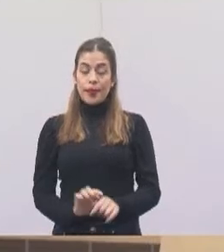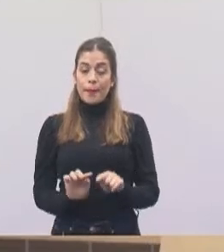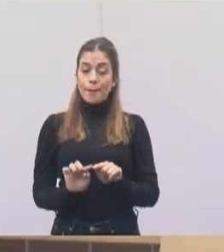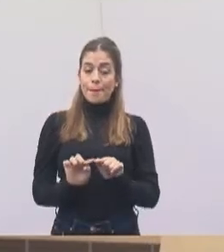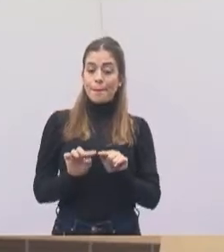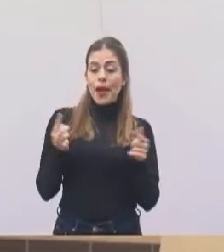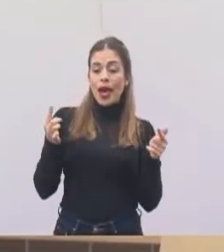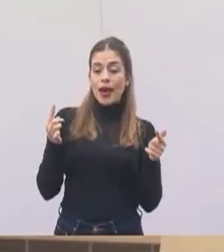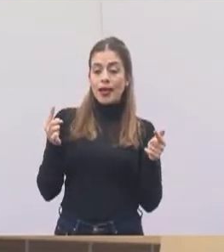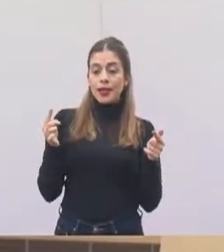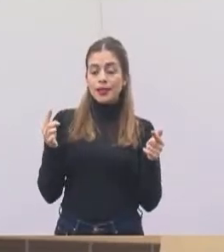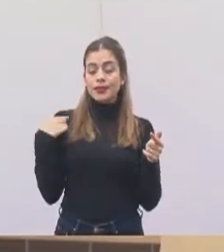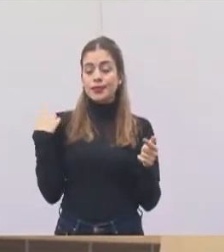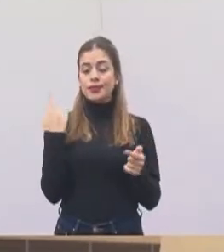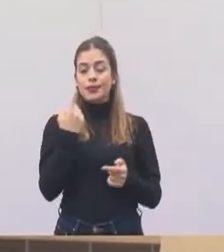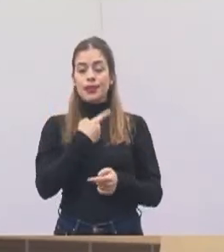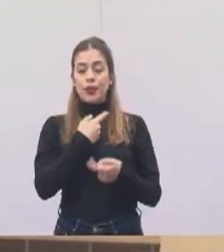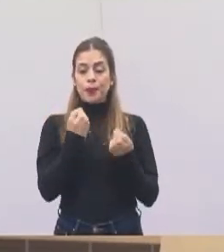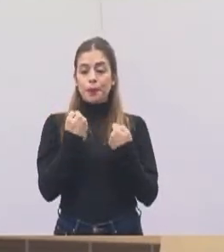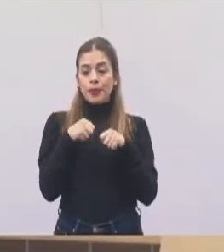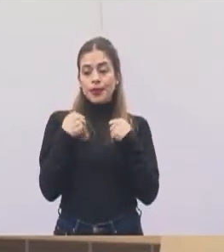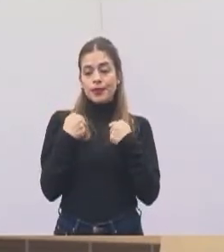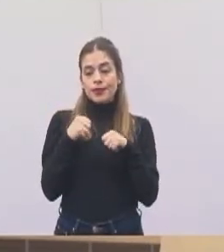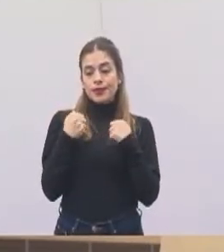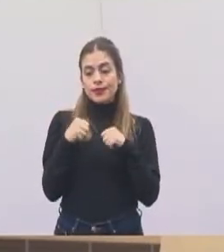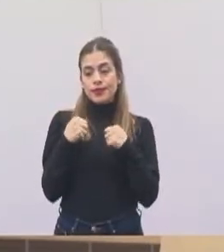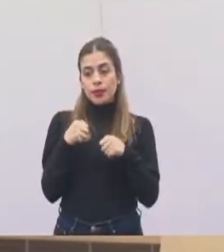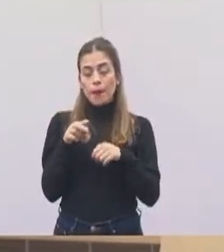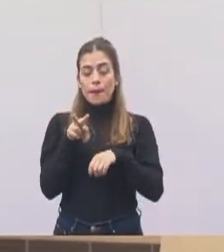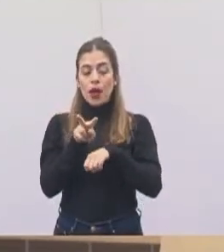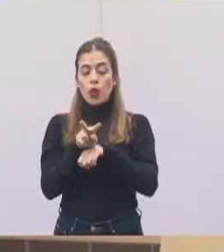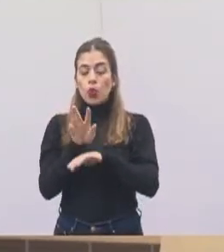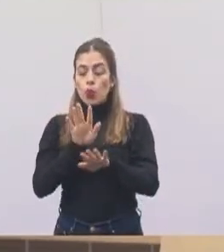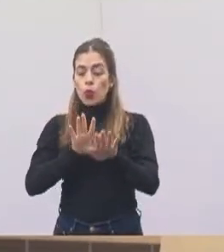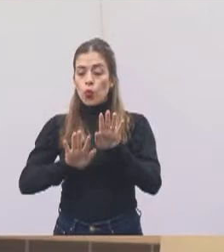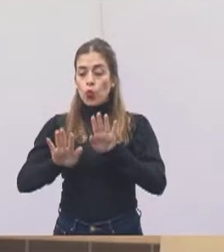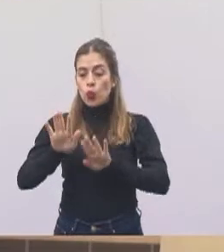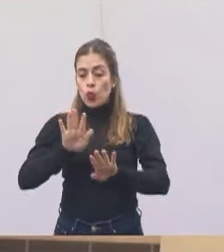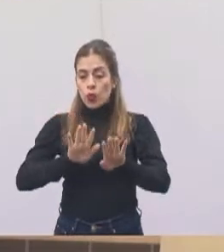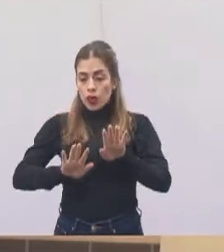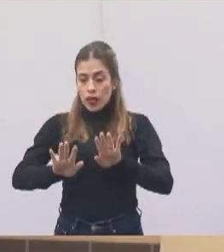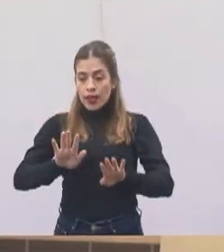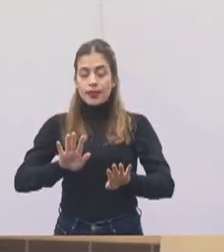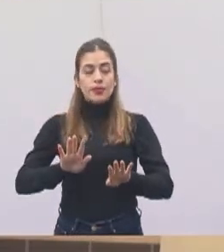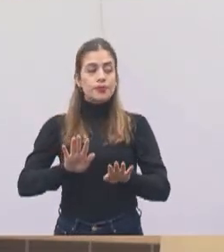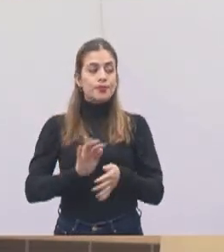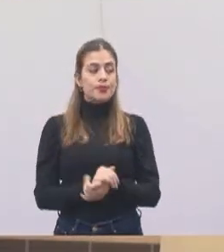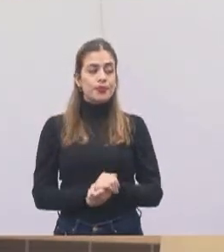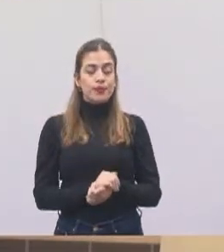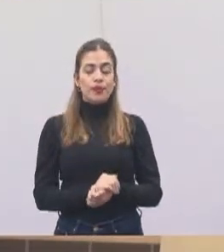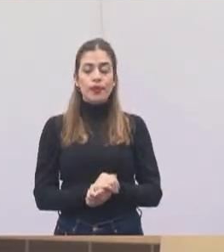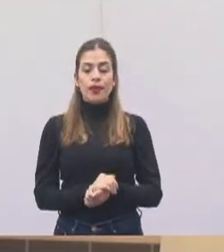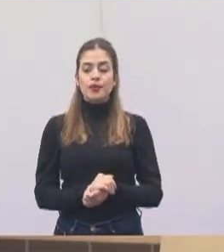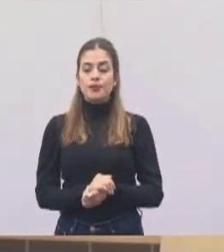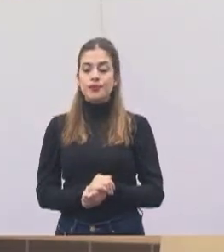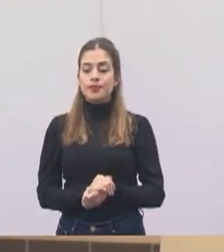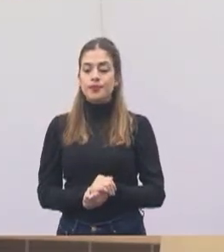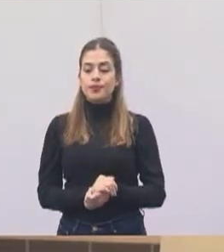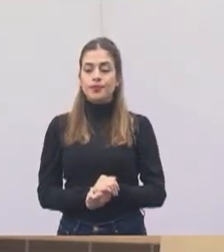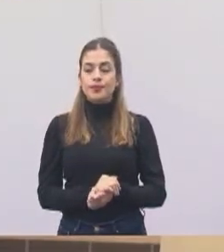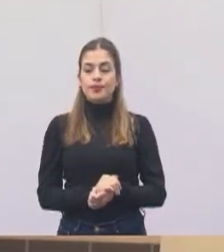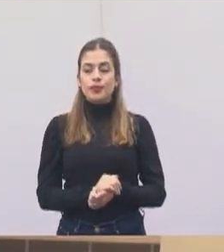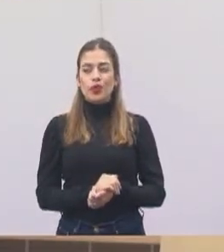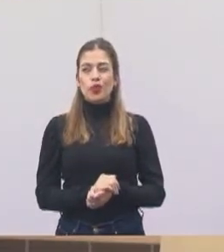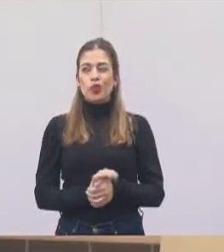Porém, nós precisamos sim cuidar das questões onde há